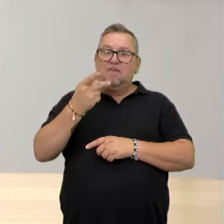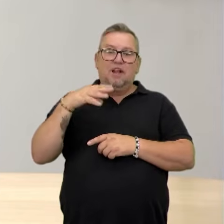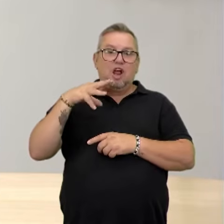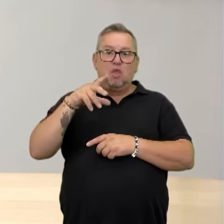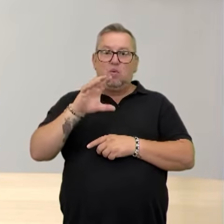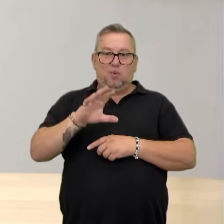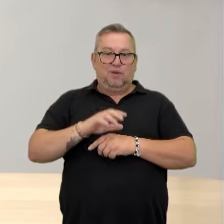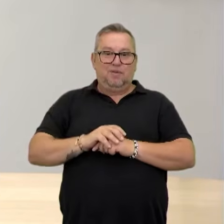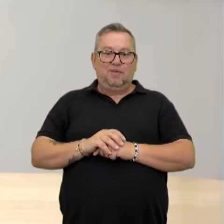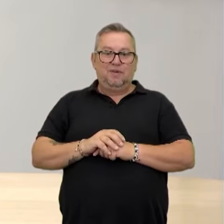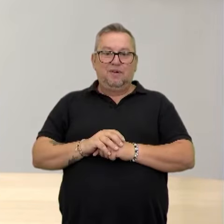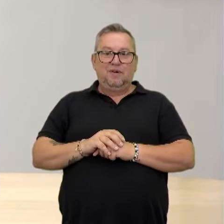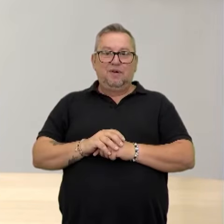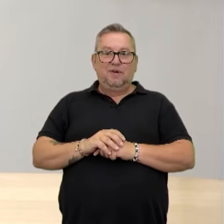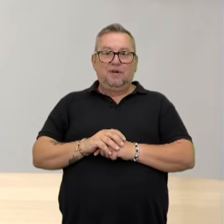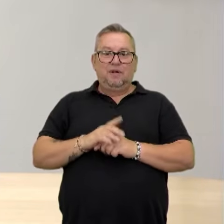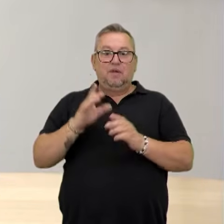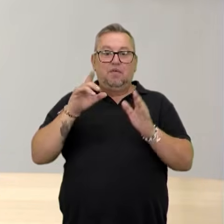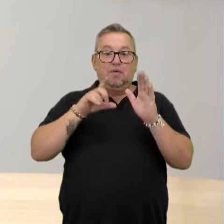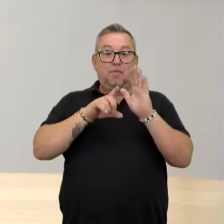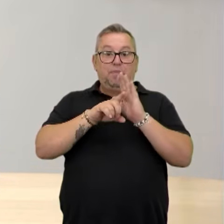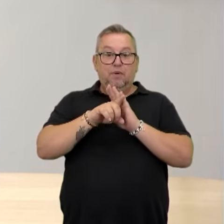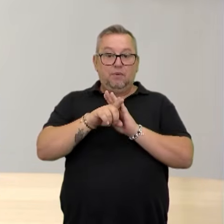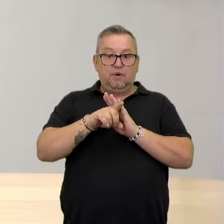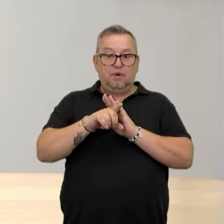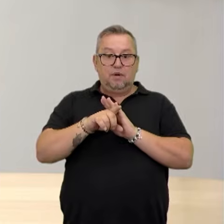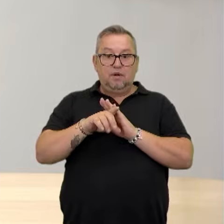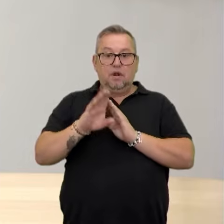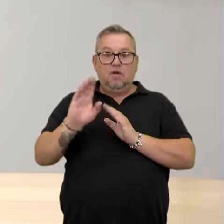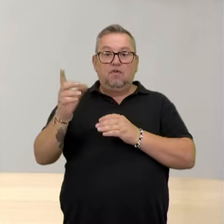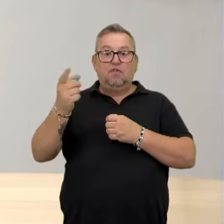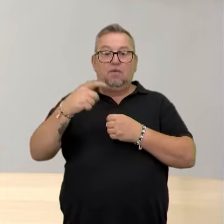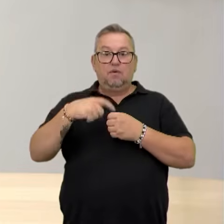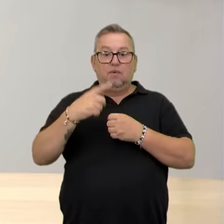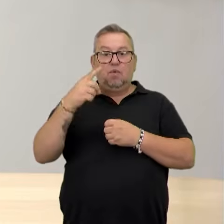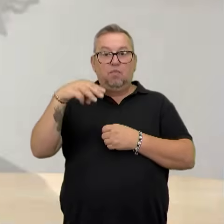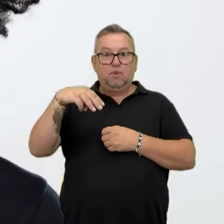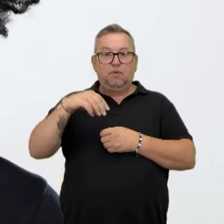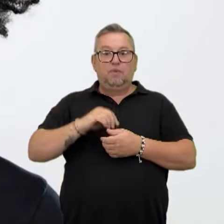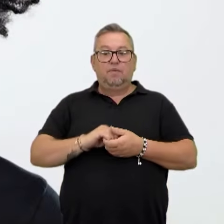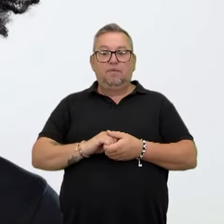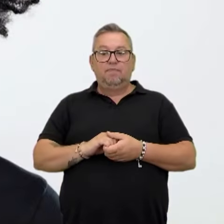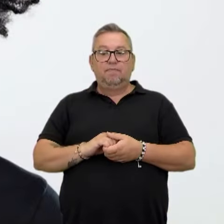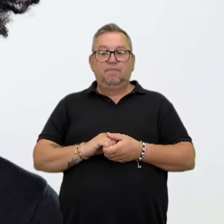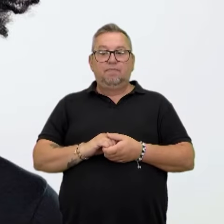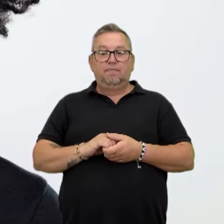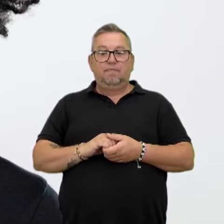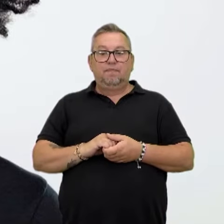né? Então, eu vou deixar essa pergunta, né? E a gente já volta 1 minuto.